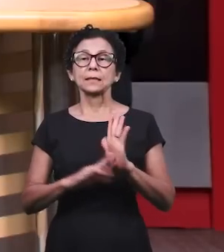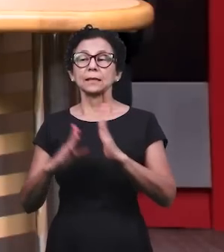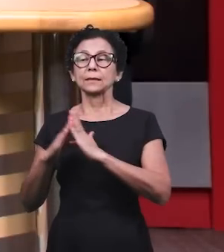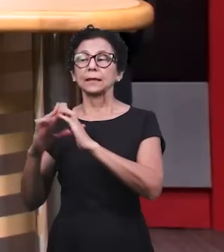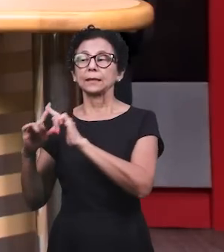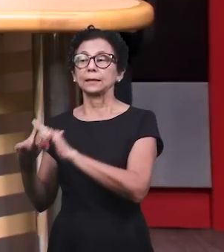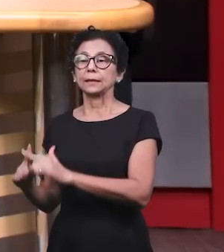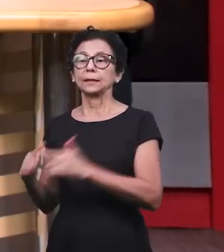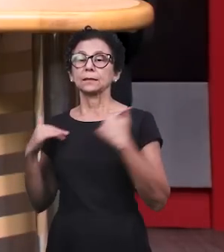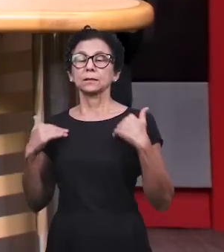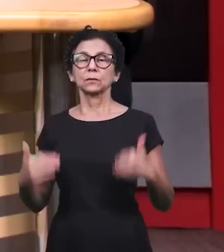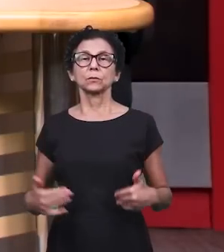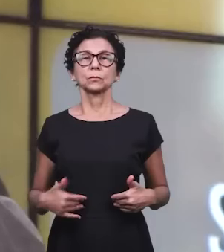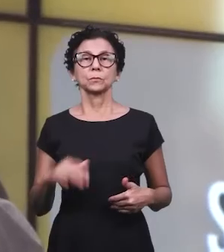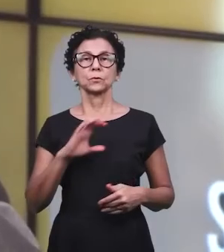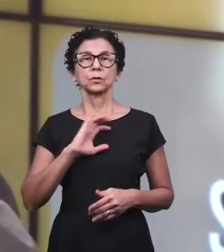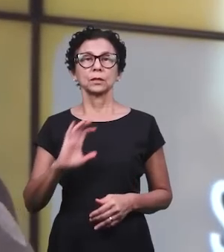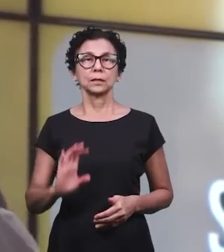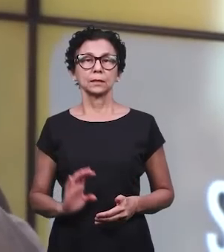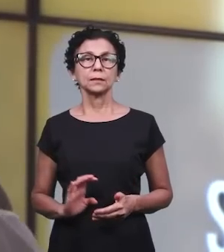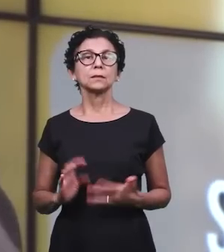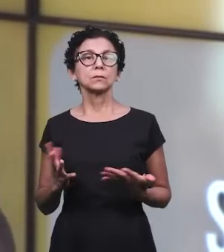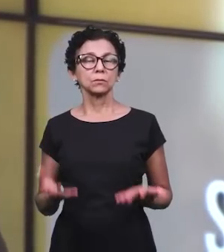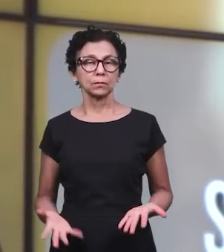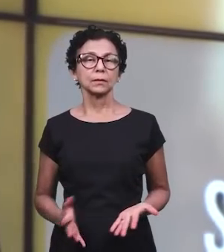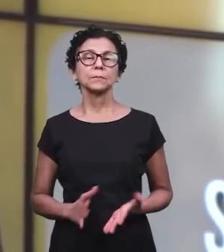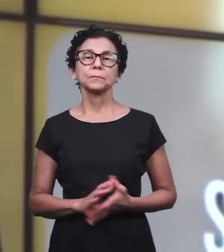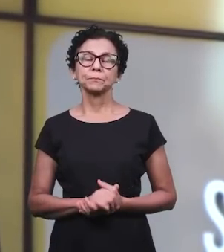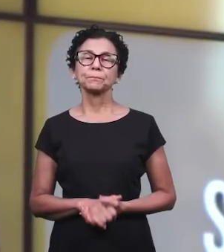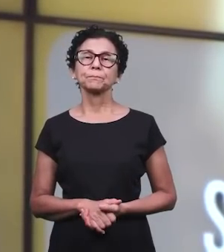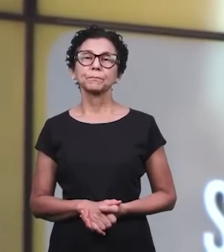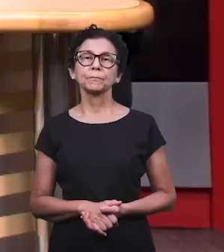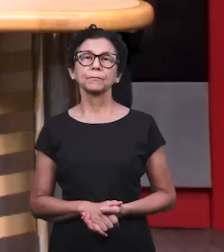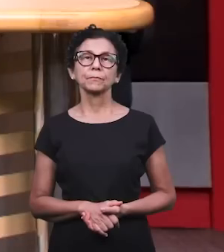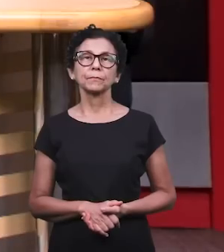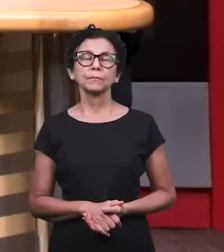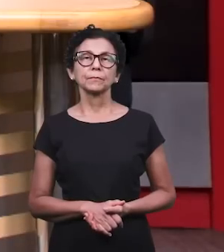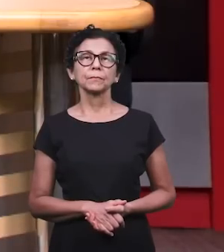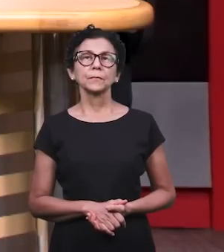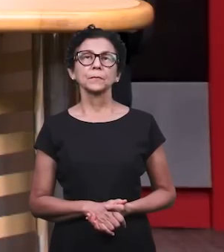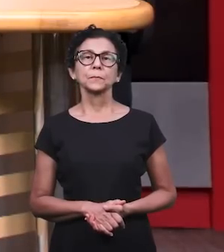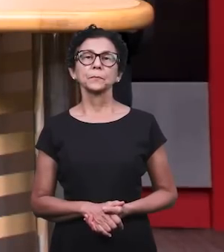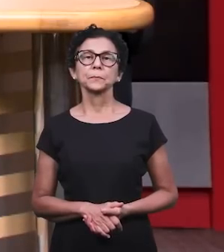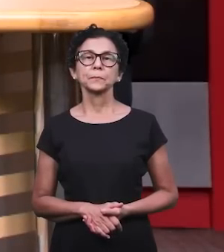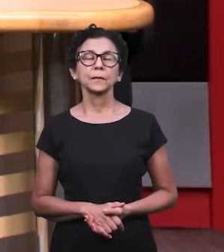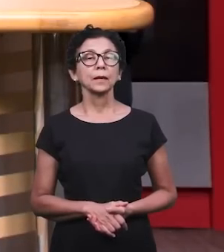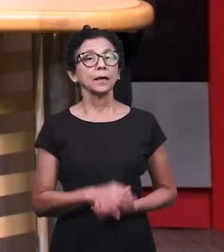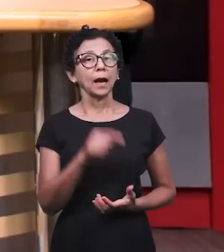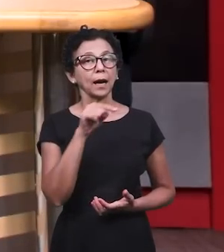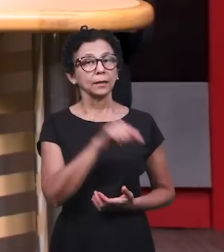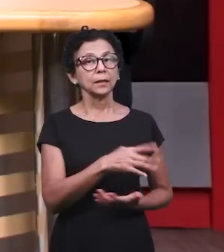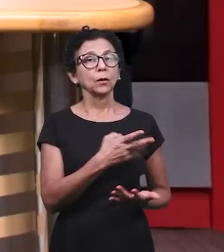ambiente propício para que o milagre aconteça, para que a bênção aconteça, né? Essa observação que o Wallace fez, Fernando, é muito interessante,